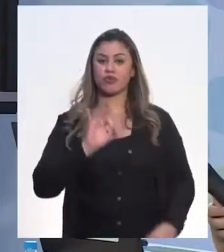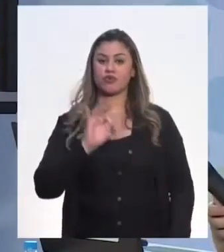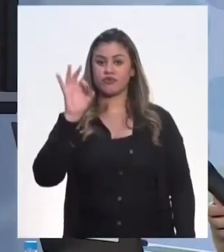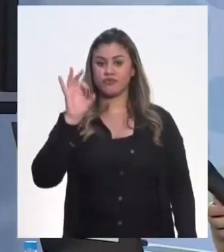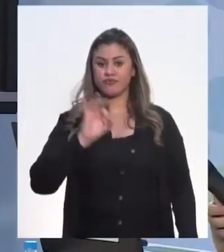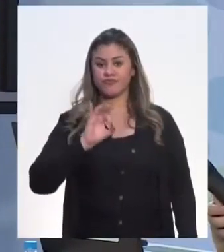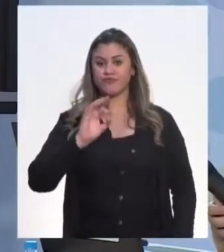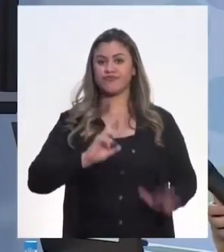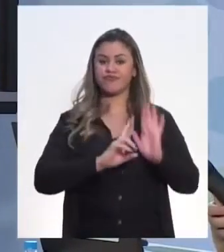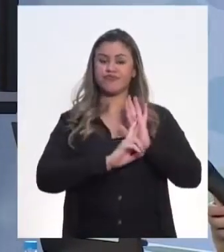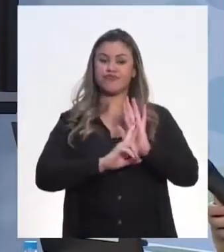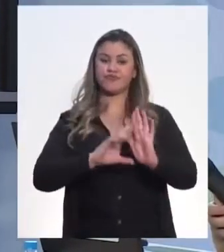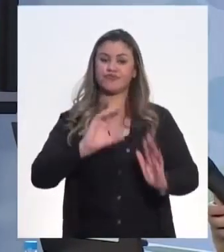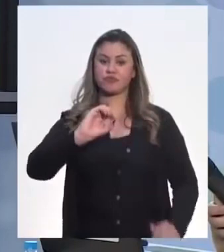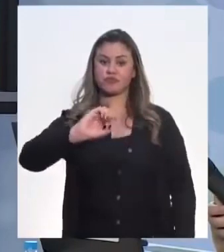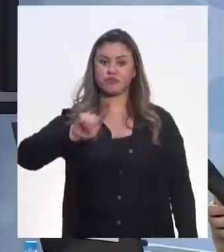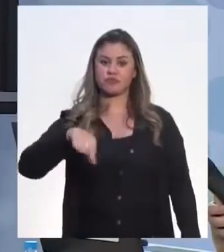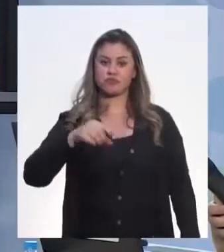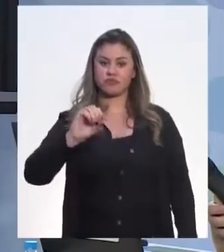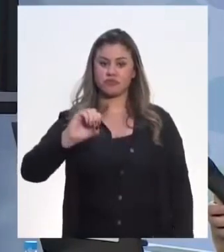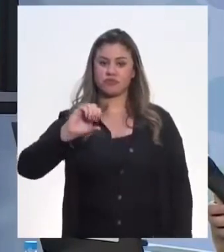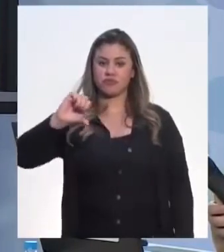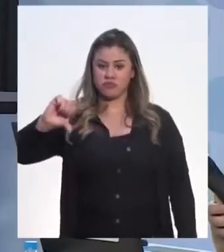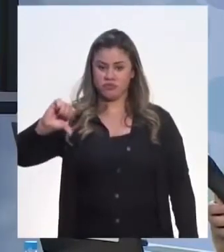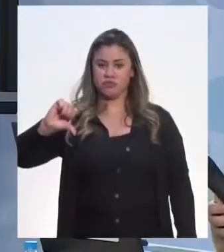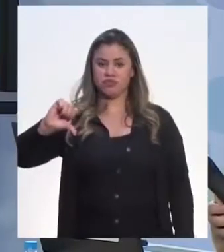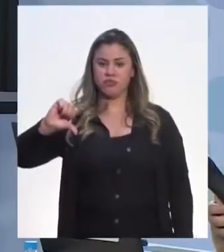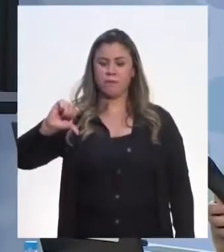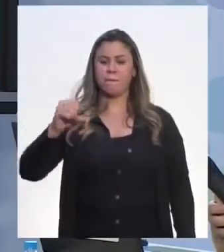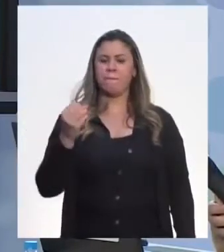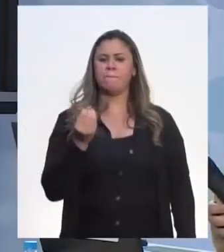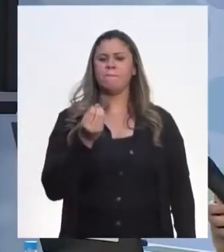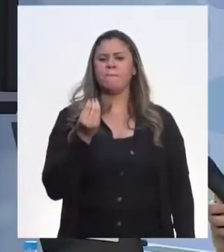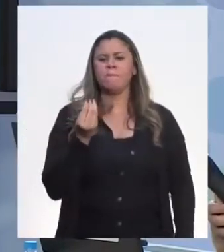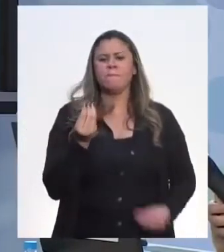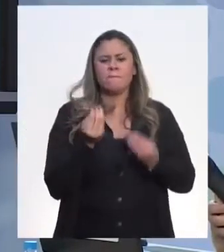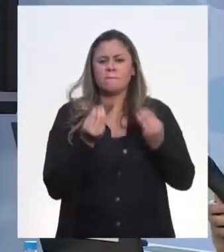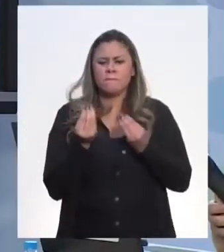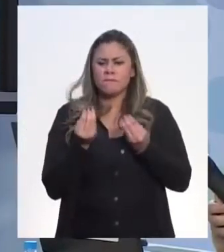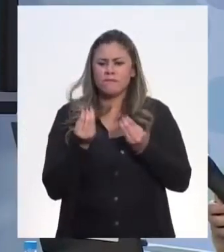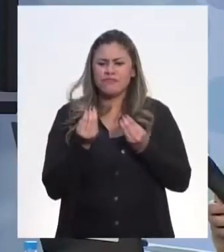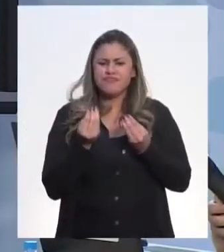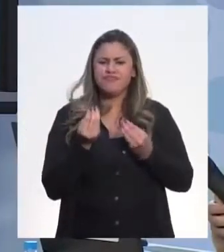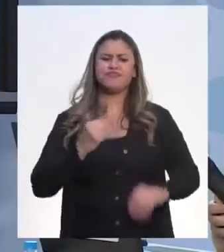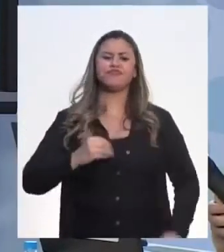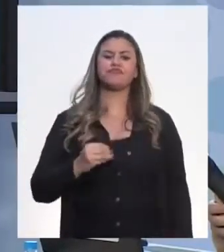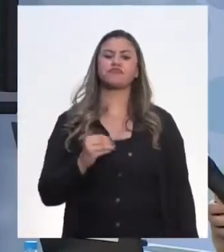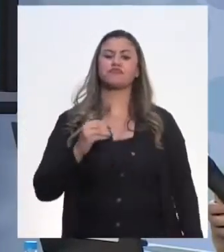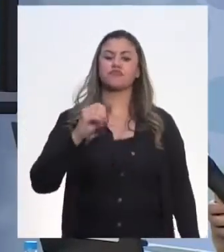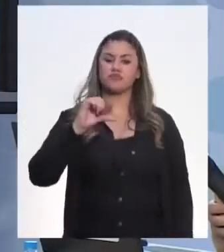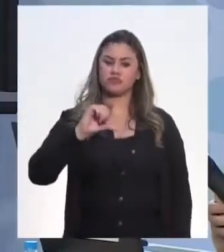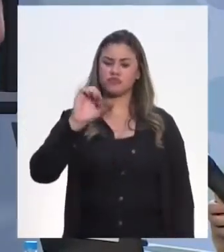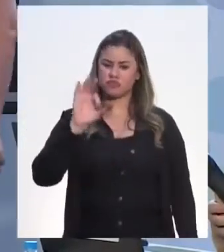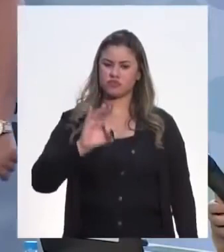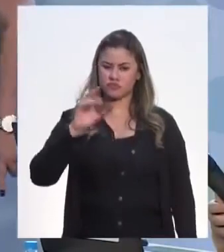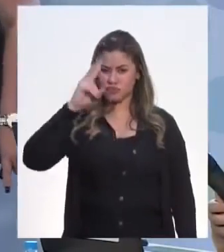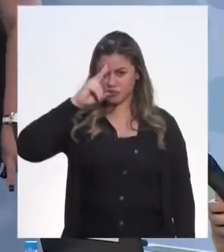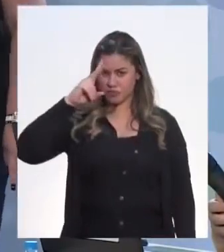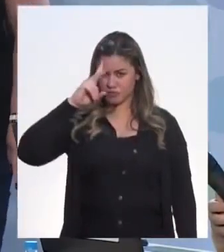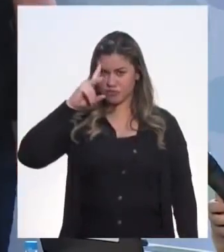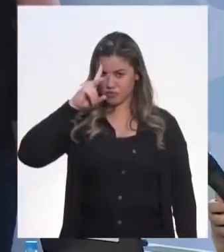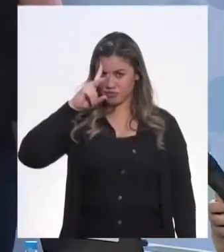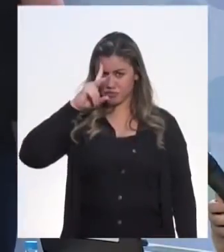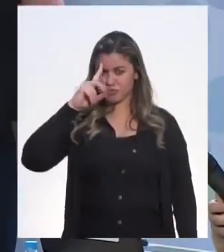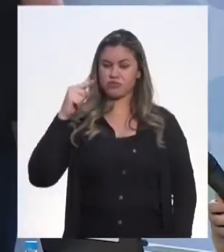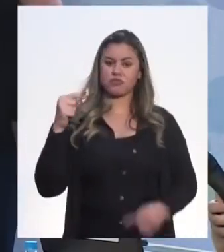representação decimal como que eu fiz isso nove porcento lembra que a gente conversou